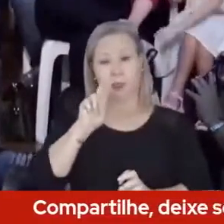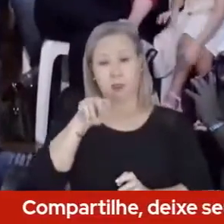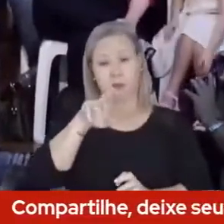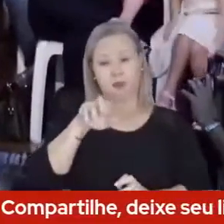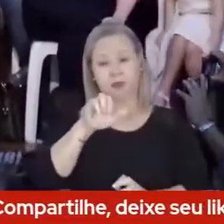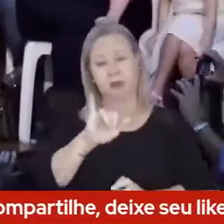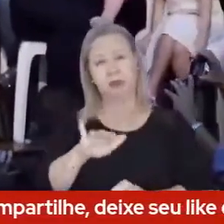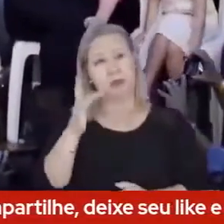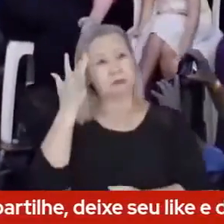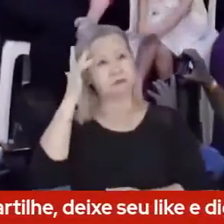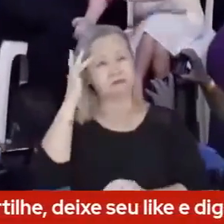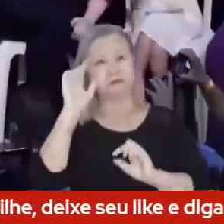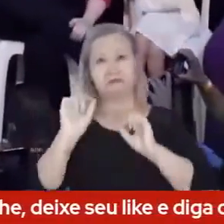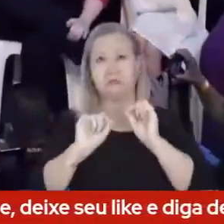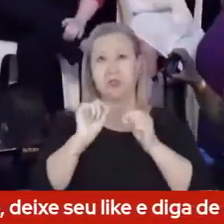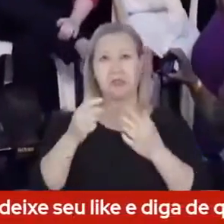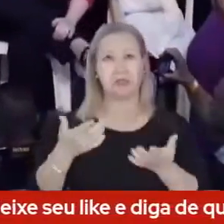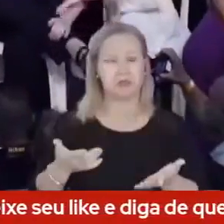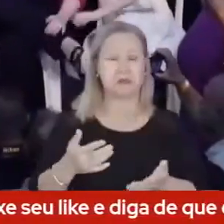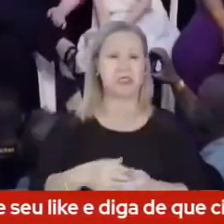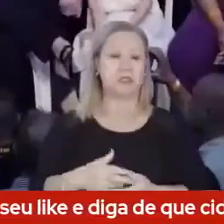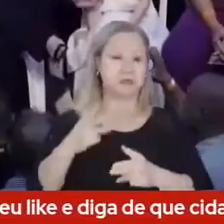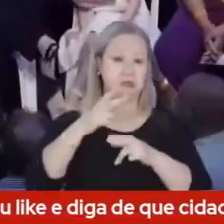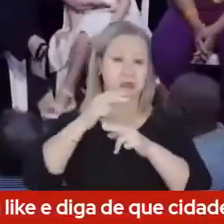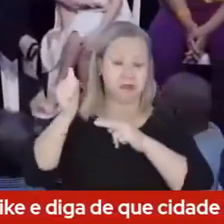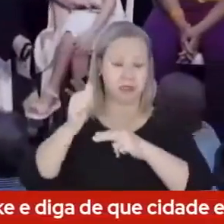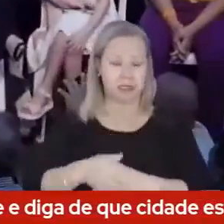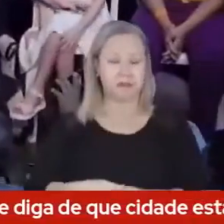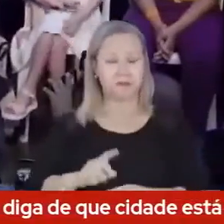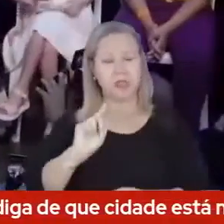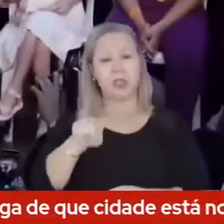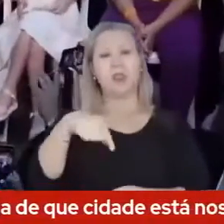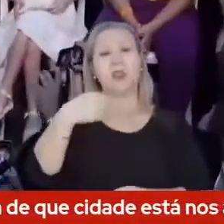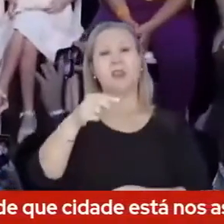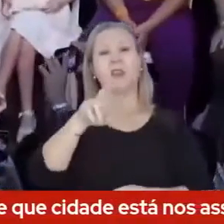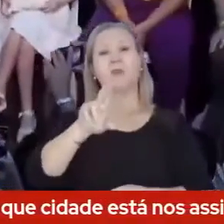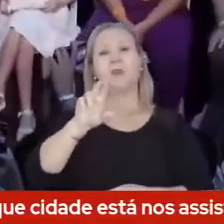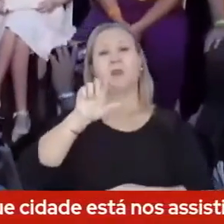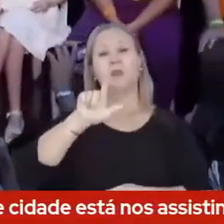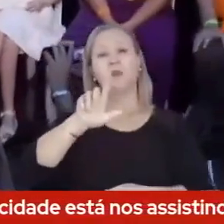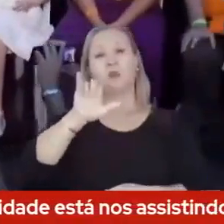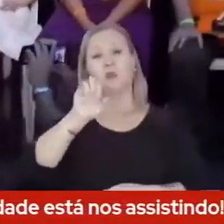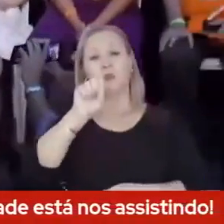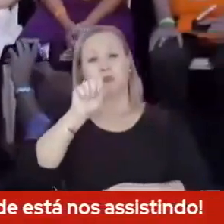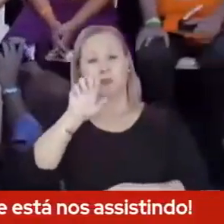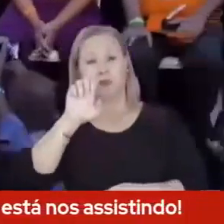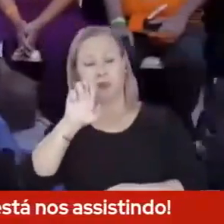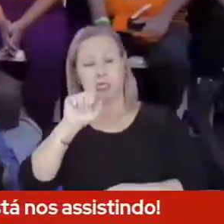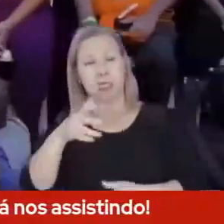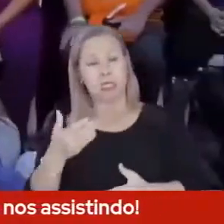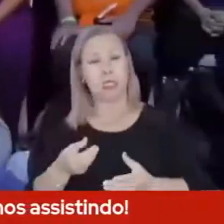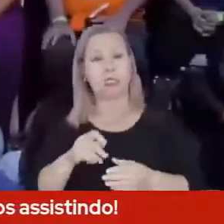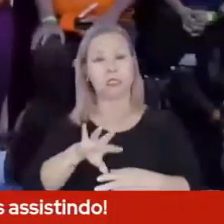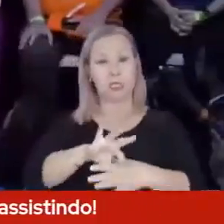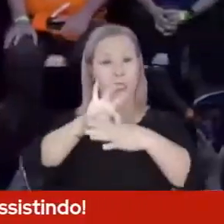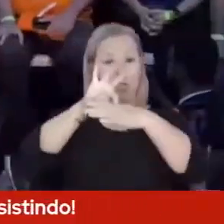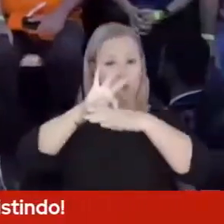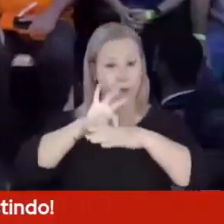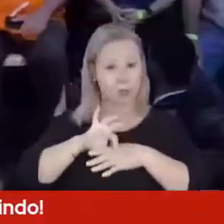chegamos. Depois veio o doutor Ulisses Guimarães presidir a Constituinte, que foi o momento